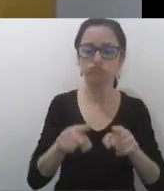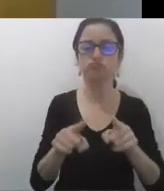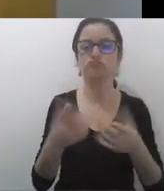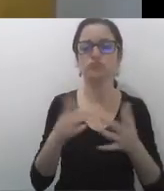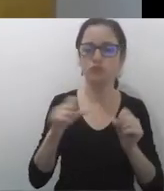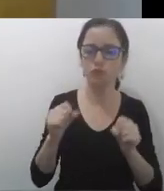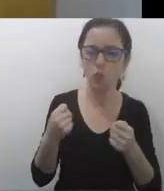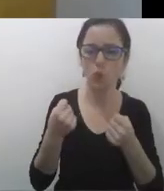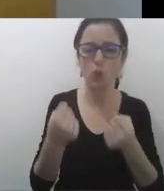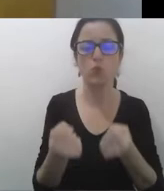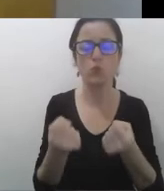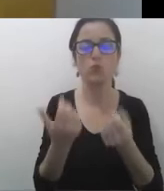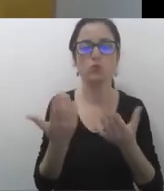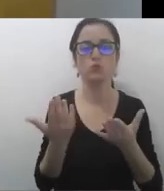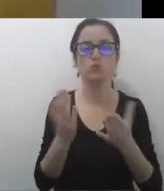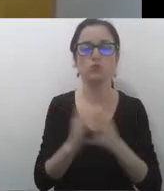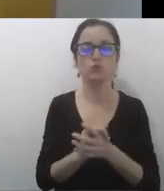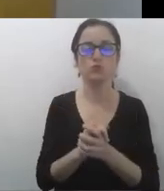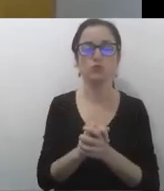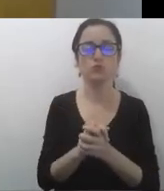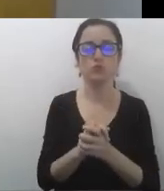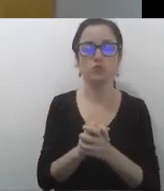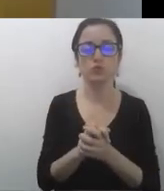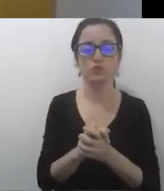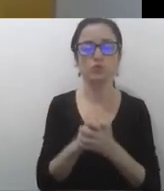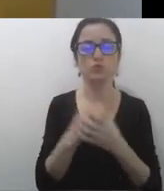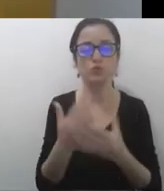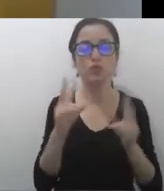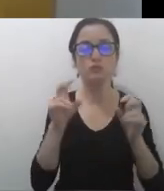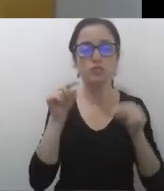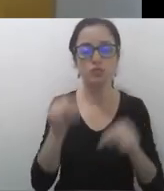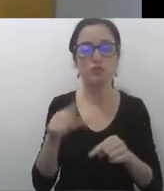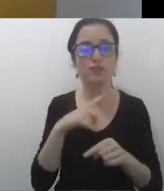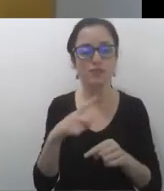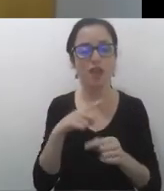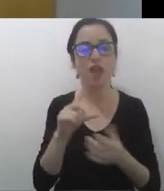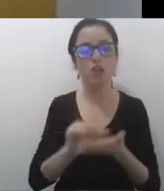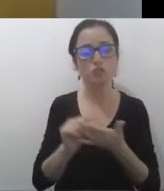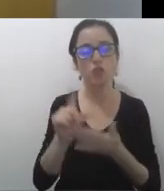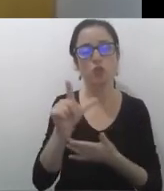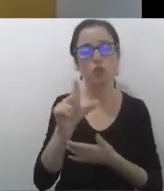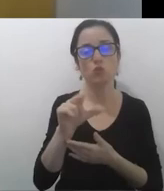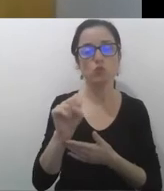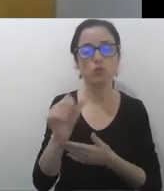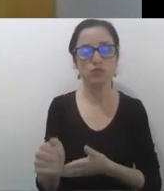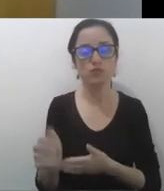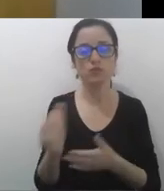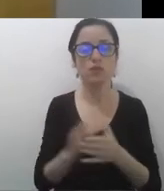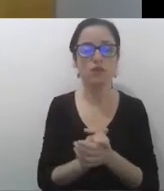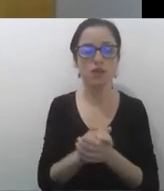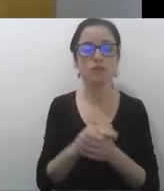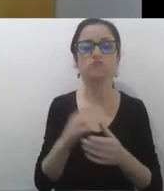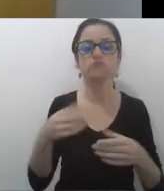mas, ao mesmo tempo, você tem todo um esforço, esse esforço a um artigo da Luisa